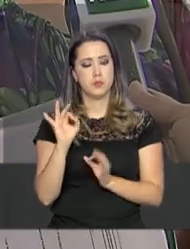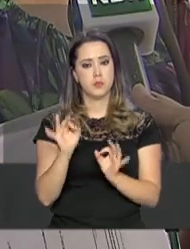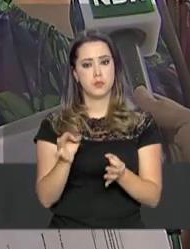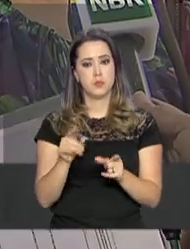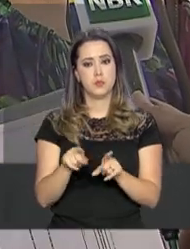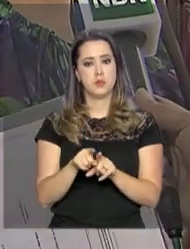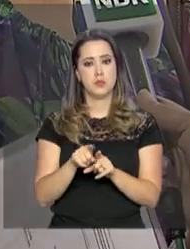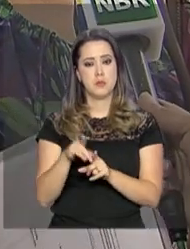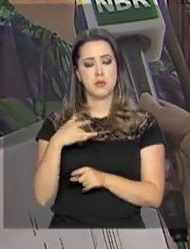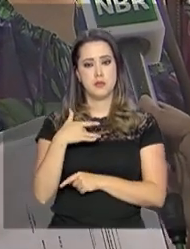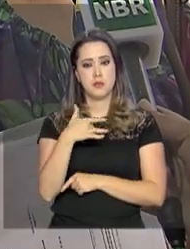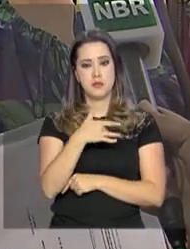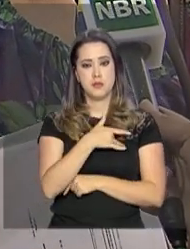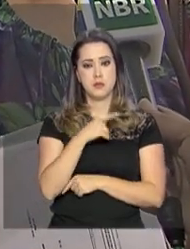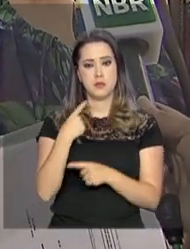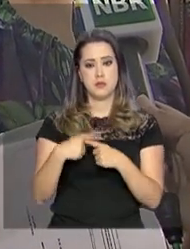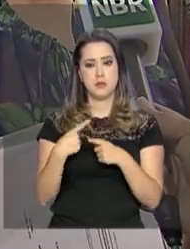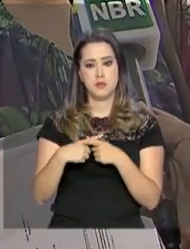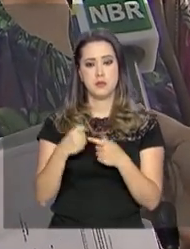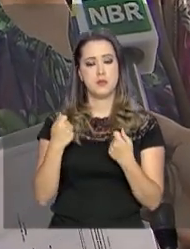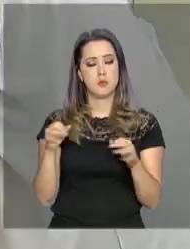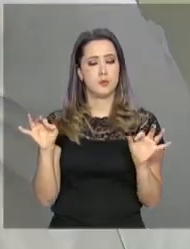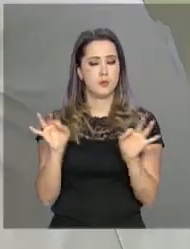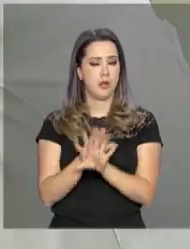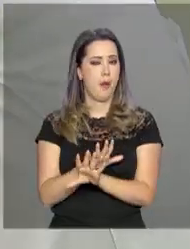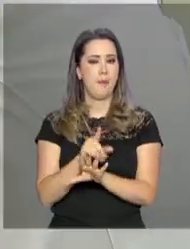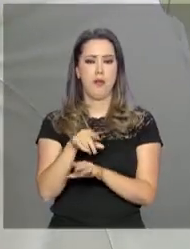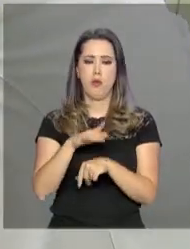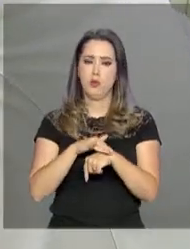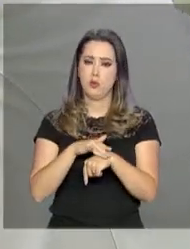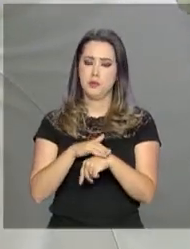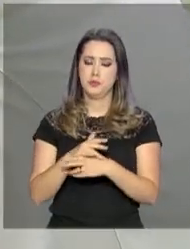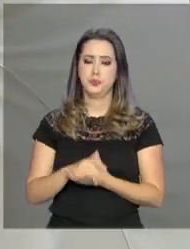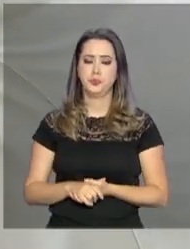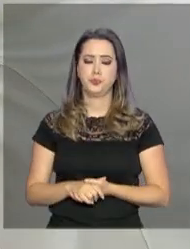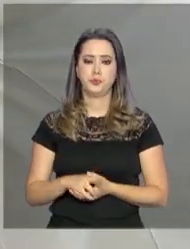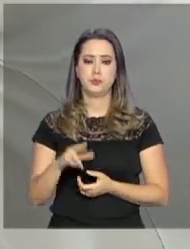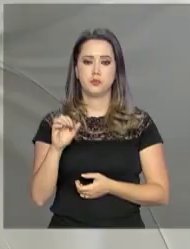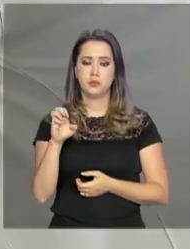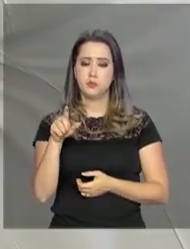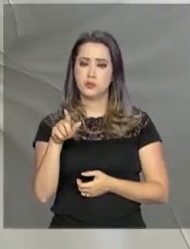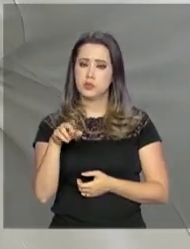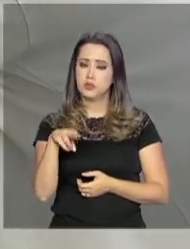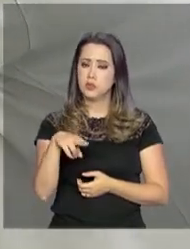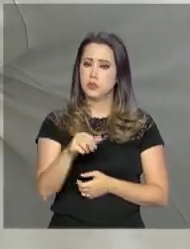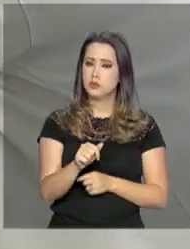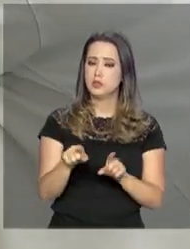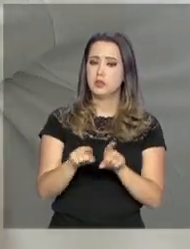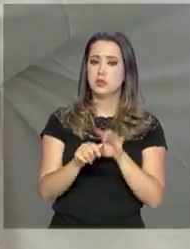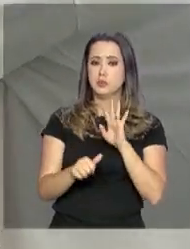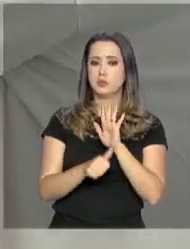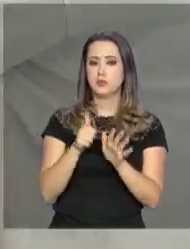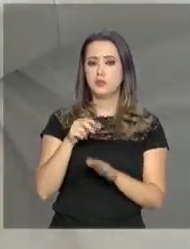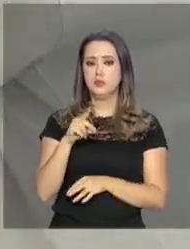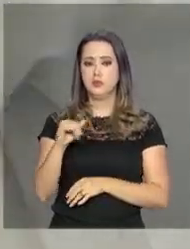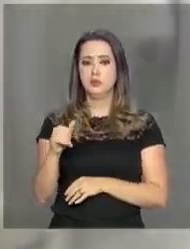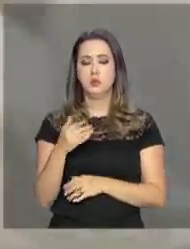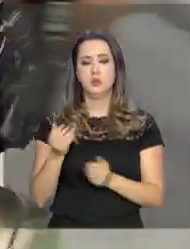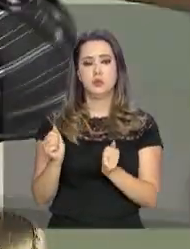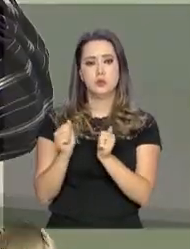da saúde também pra realmente manter erradicada regina também aproveitou o primeiro dia da campanha para levar a neta